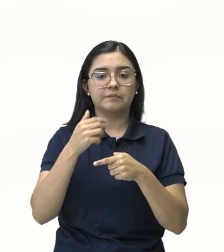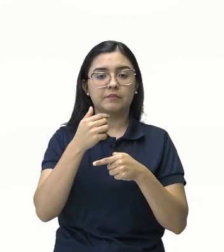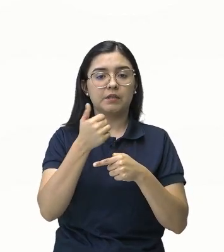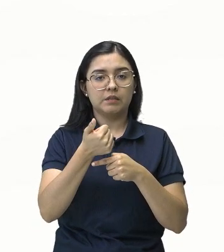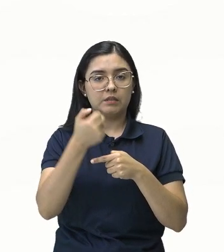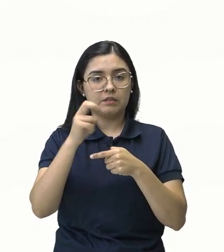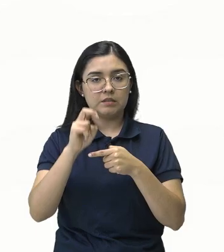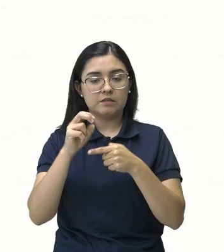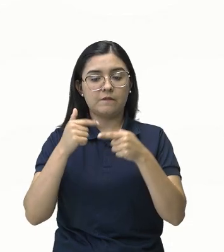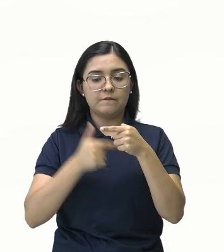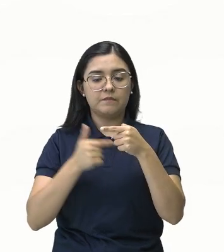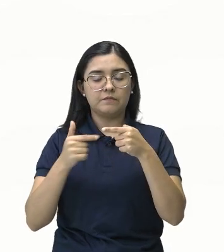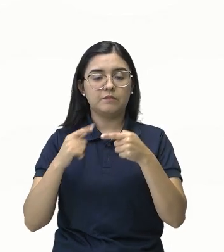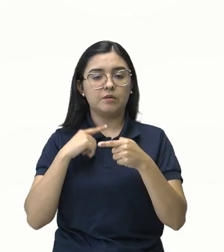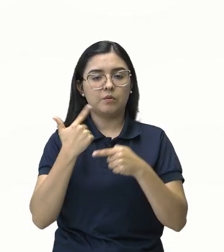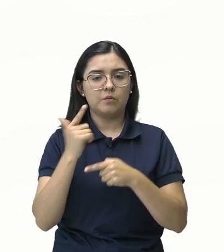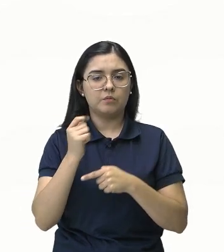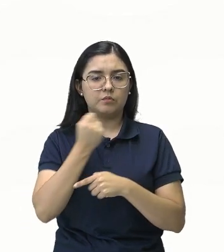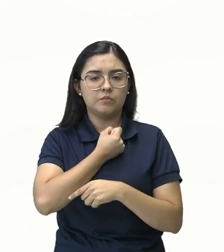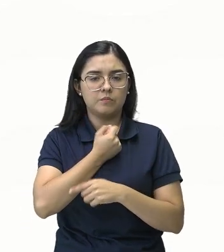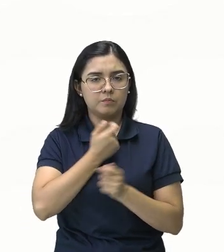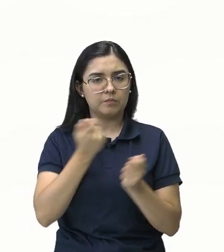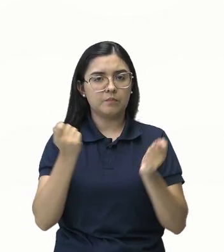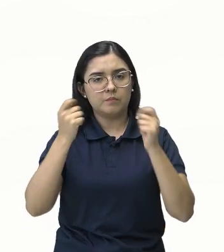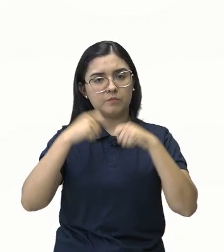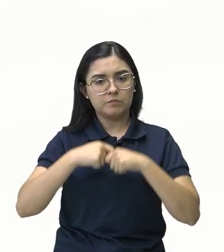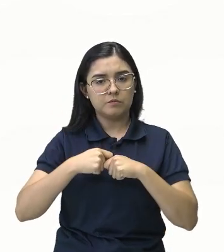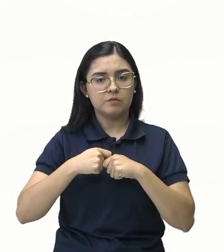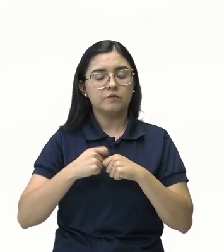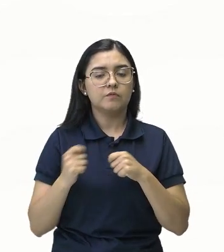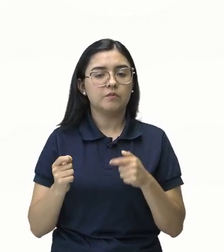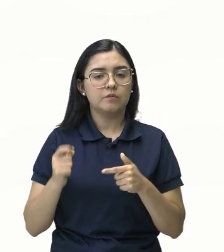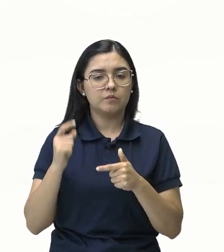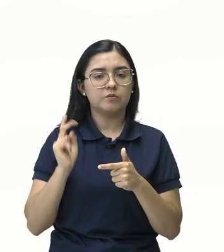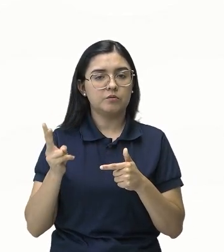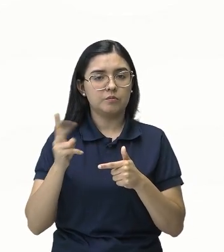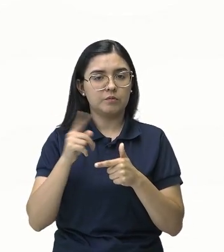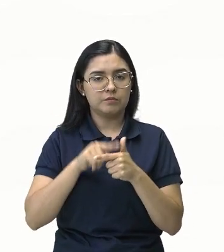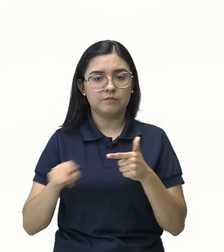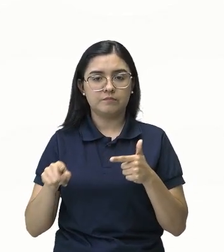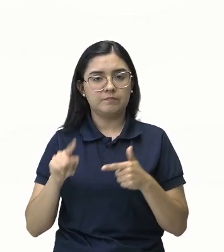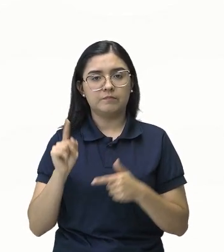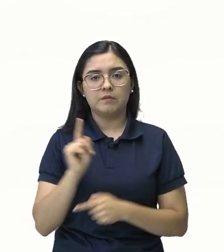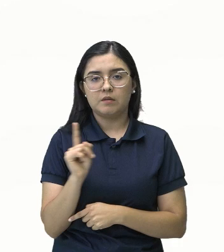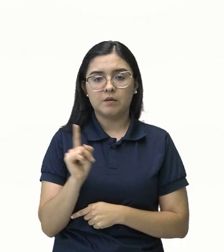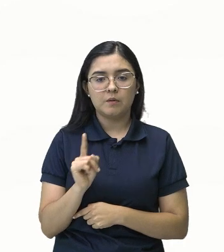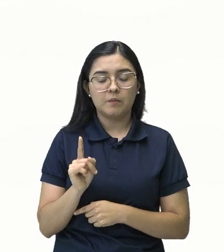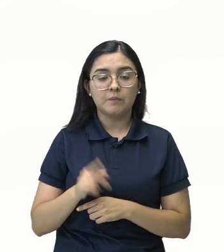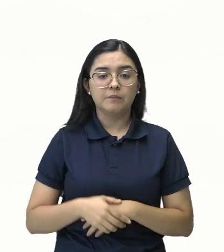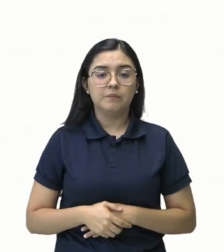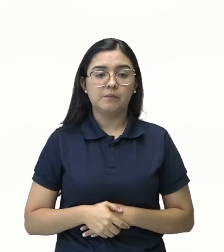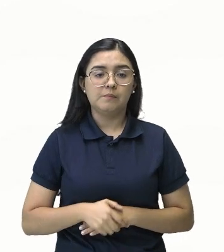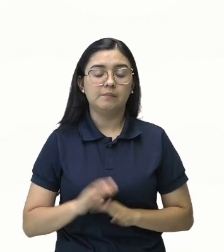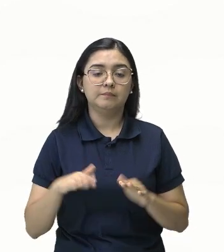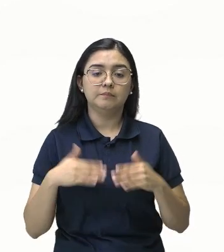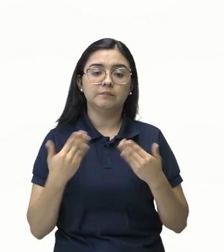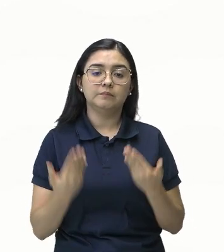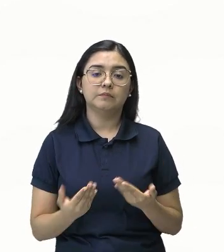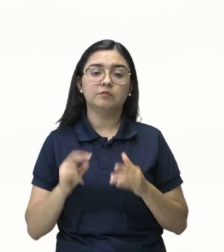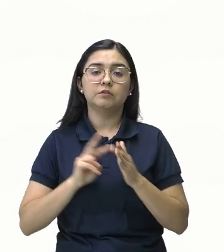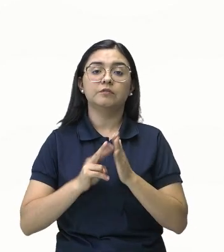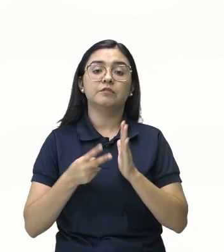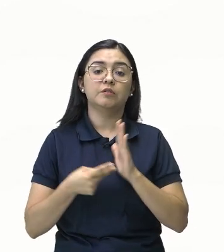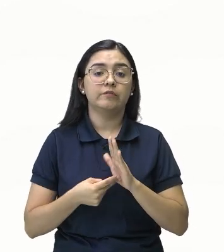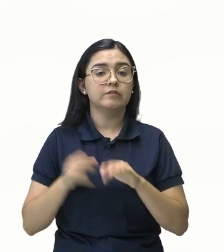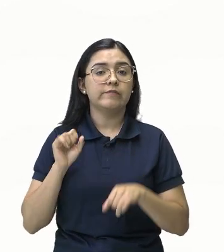22. Ainda há outro número para eu continuar simplificando? Não. Tá bom? Então, o que